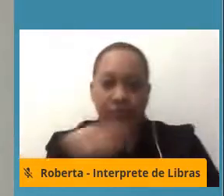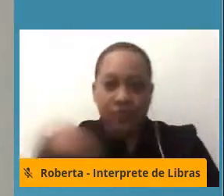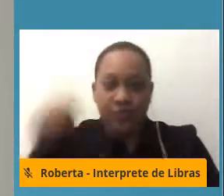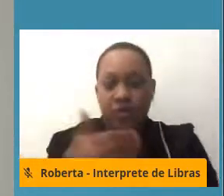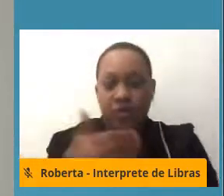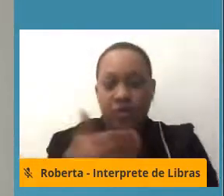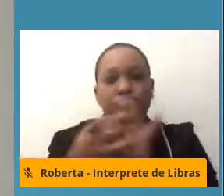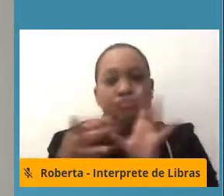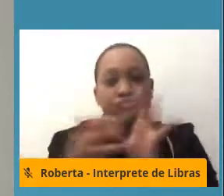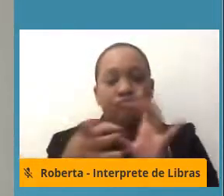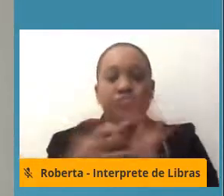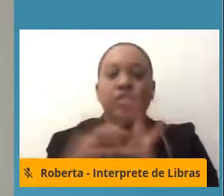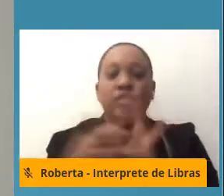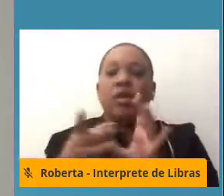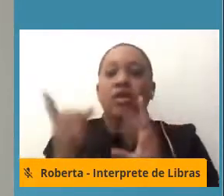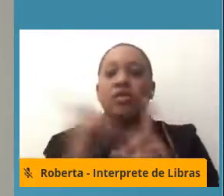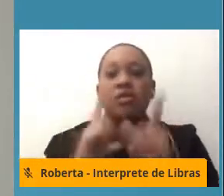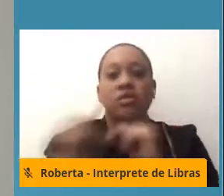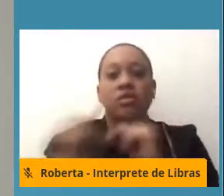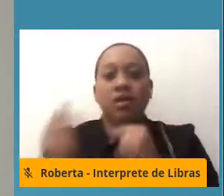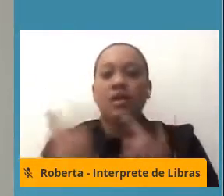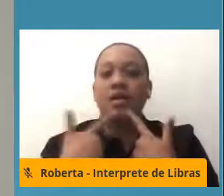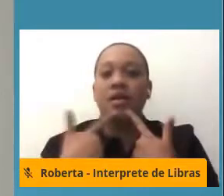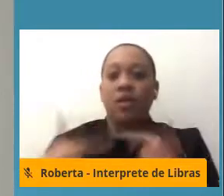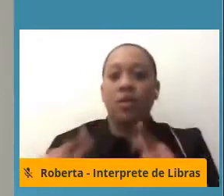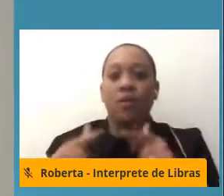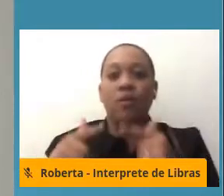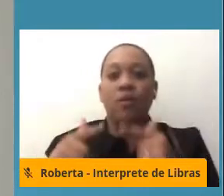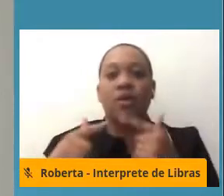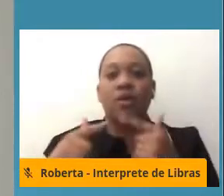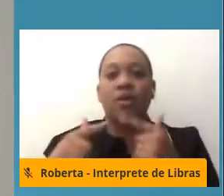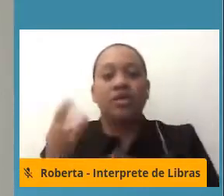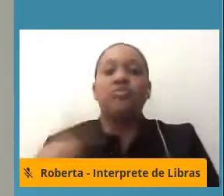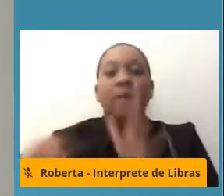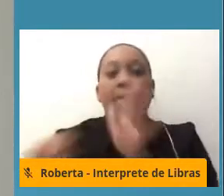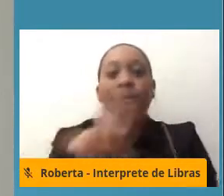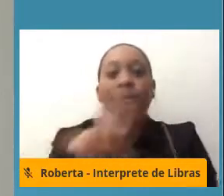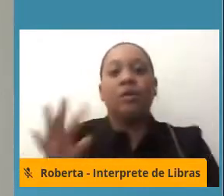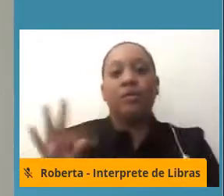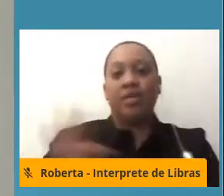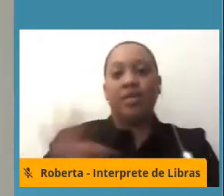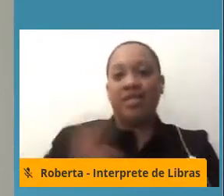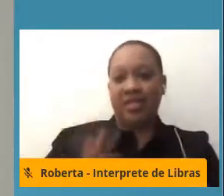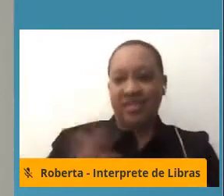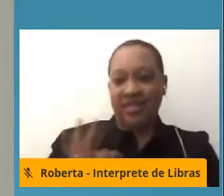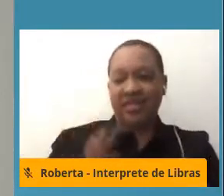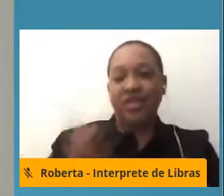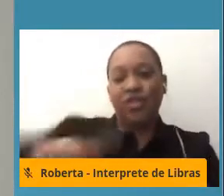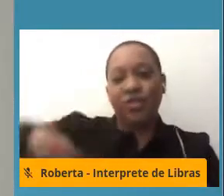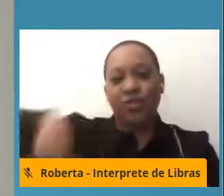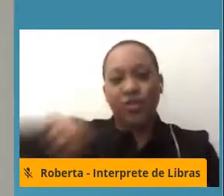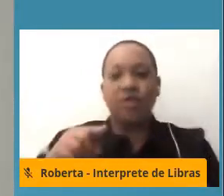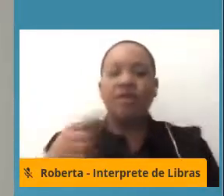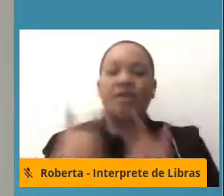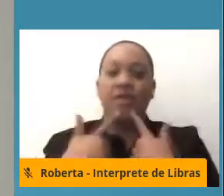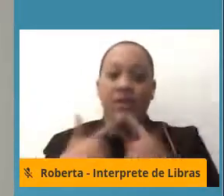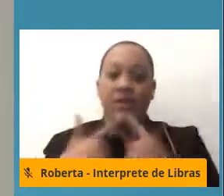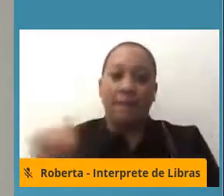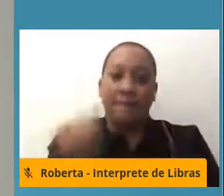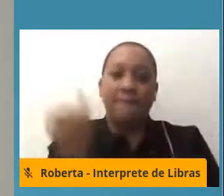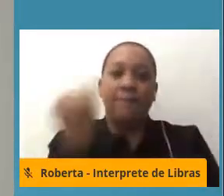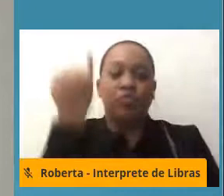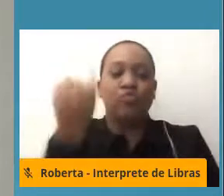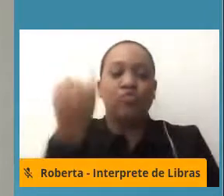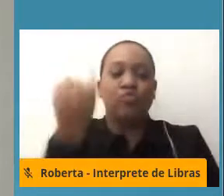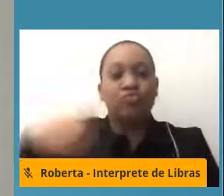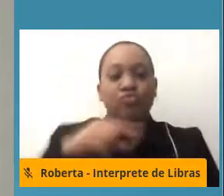linguagem técnica, sair do lugar comum, do conforto, né? Porque para a gente a linguagem técnica é conforto, né? A gente vive para uma situação assim, aqui